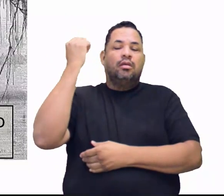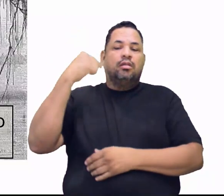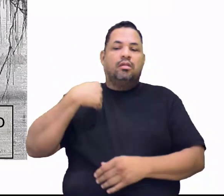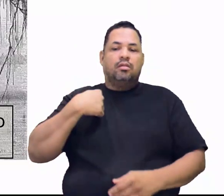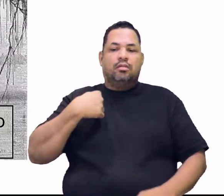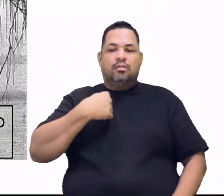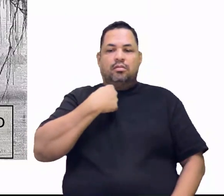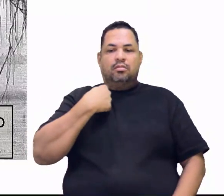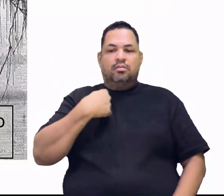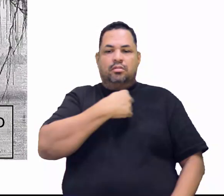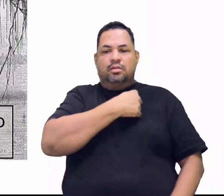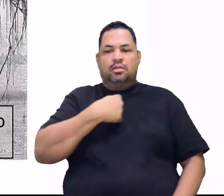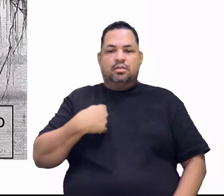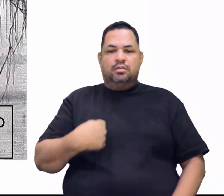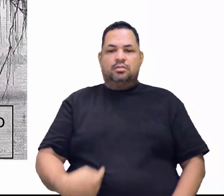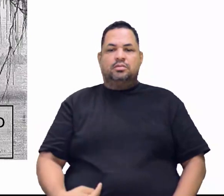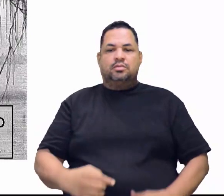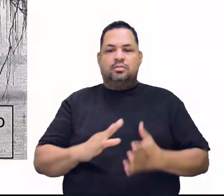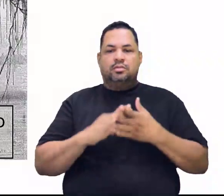da famosa Guerra do Ópio.